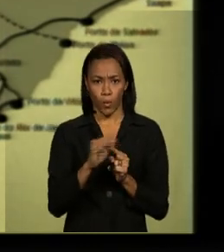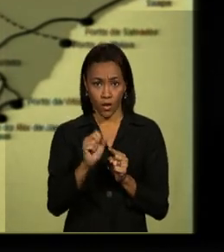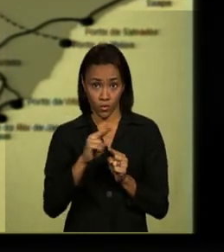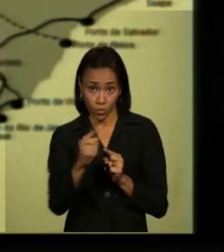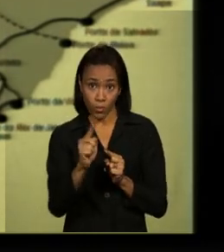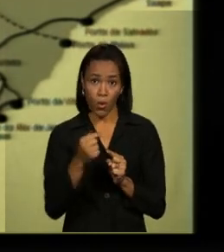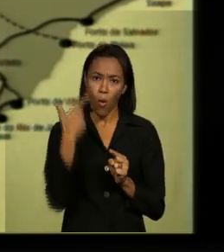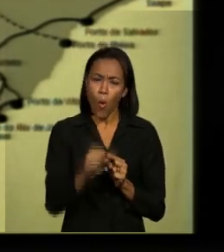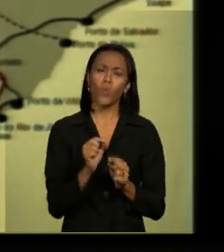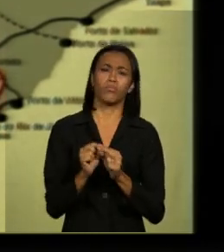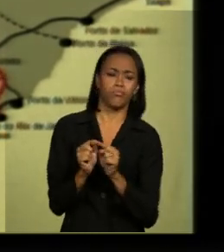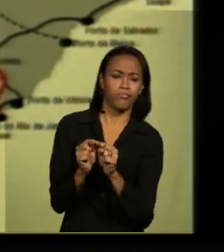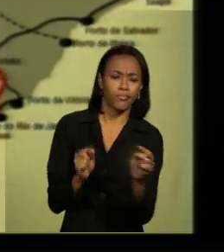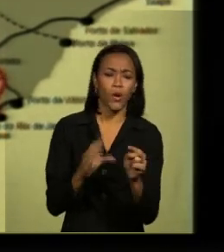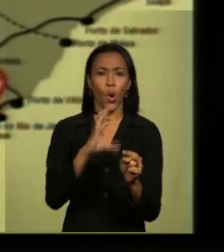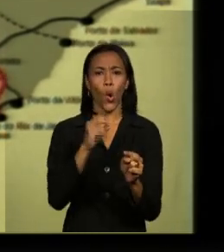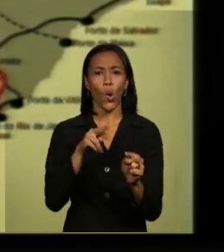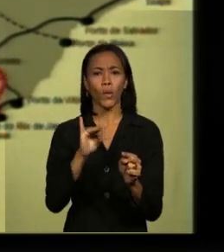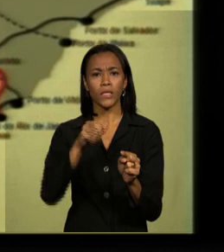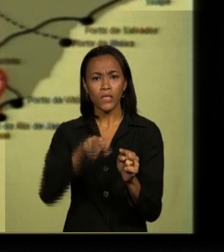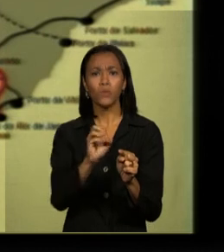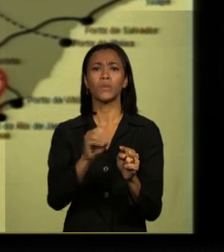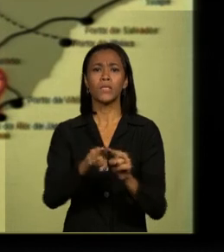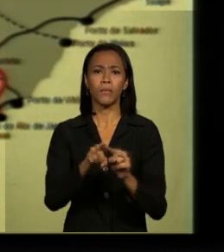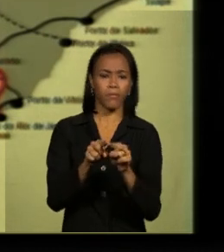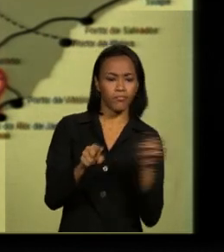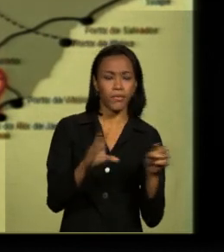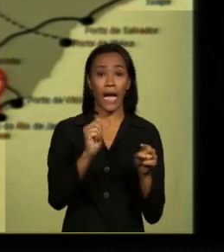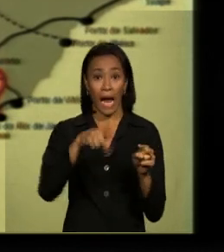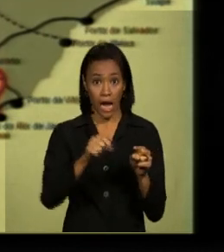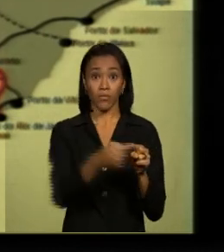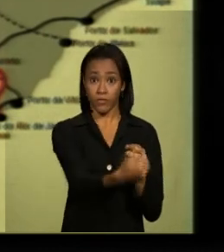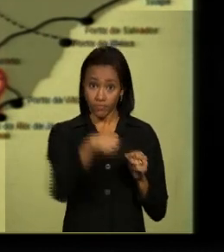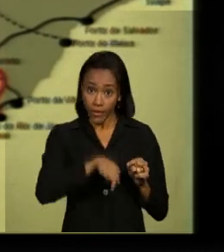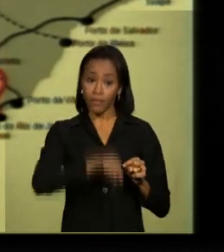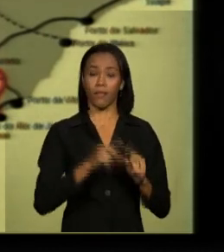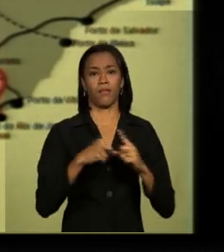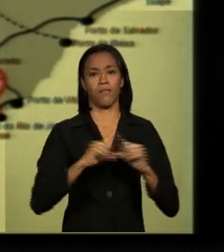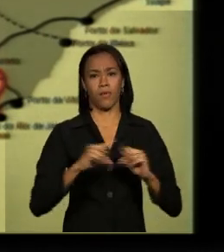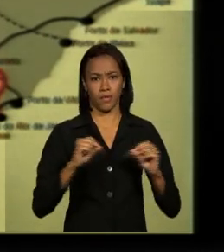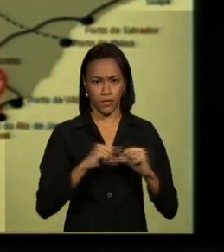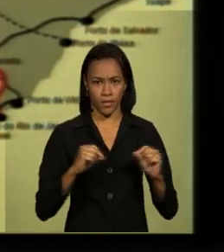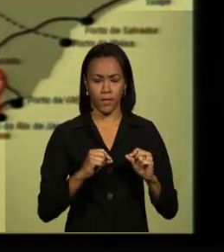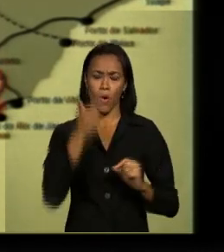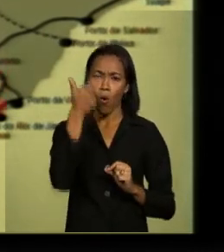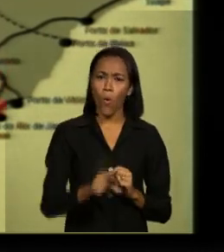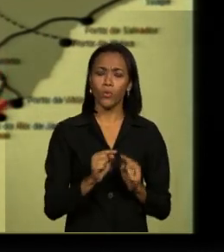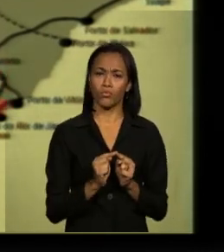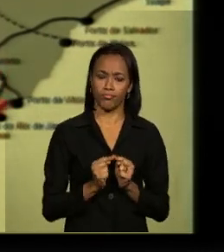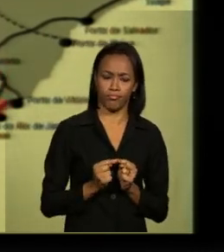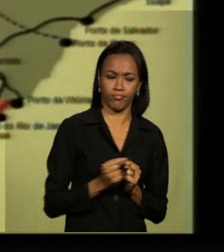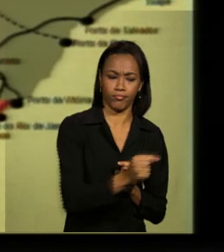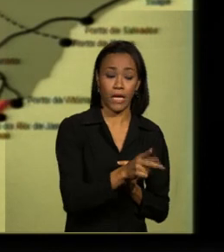o trecho entre Uruaçu Corinto e Campos passando por Brasília e o trecho